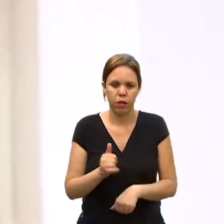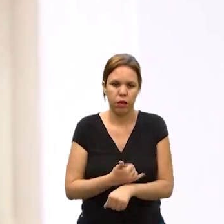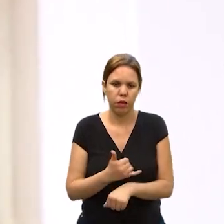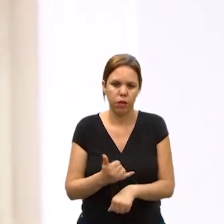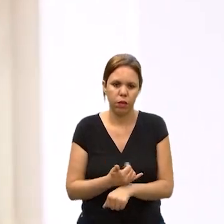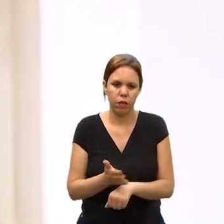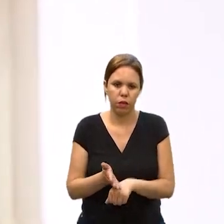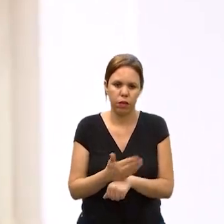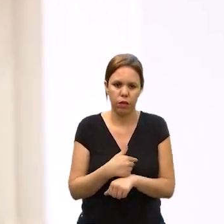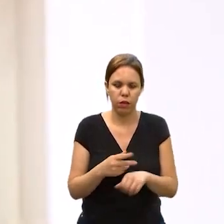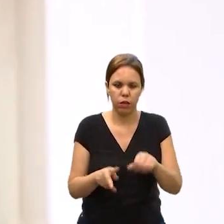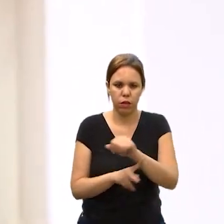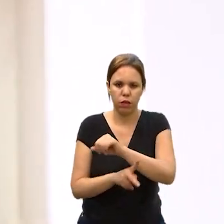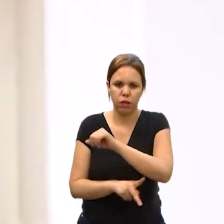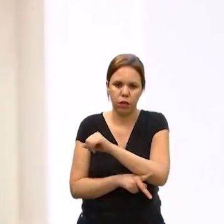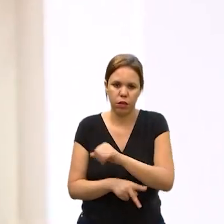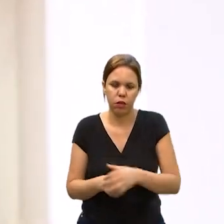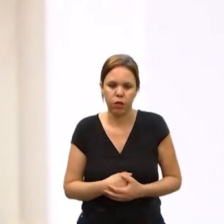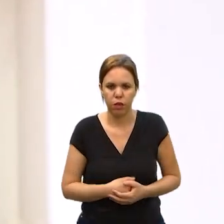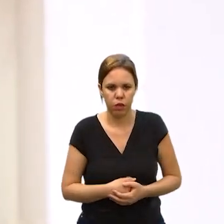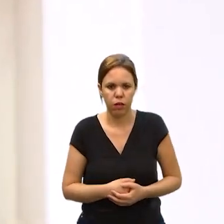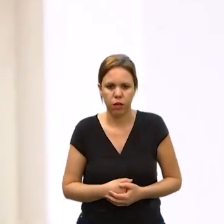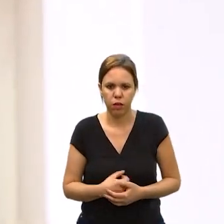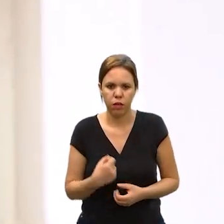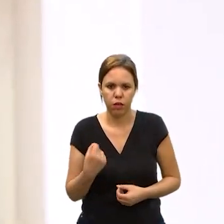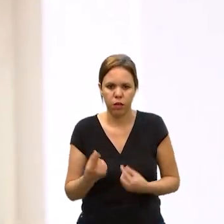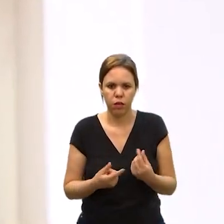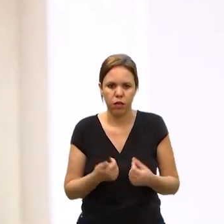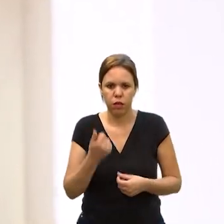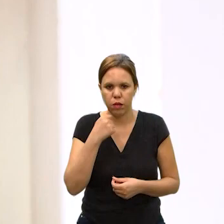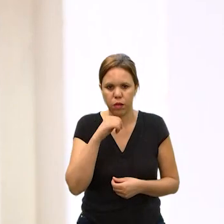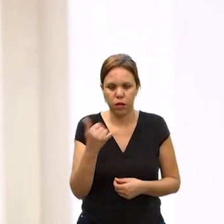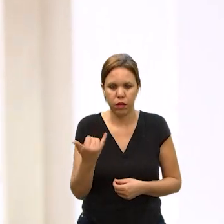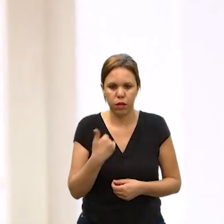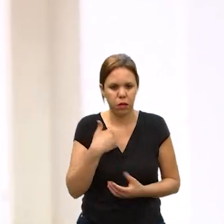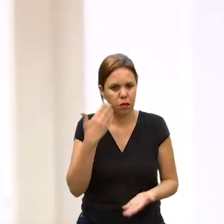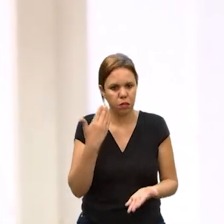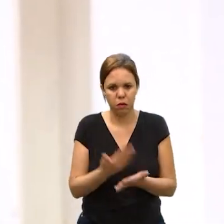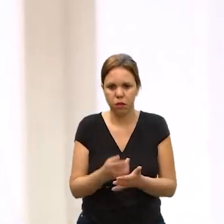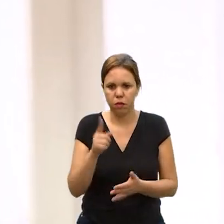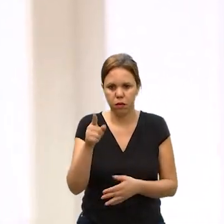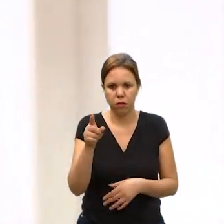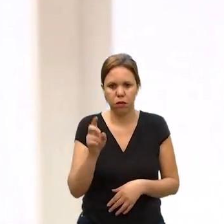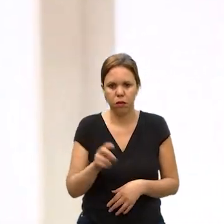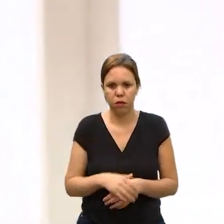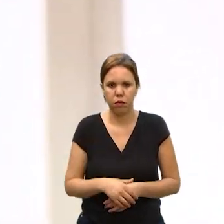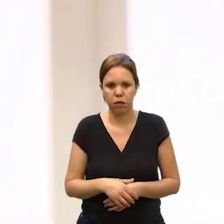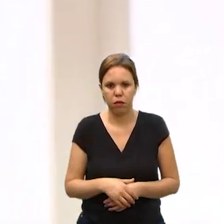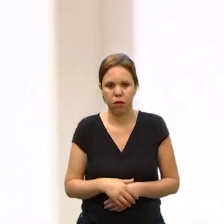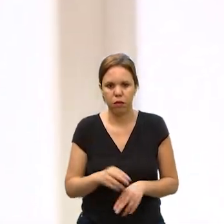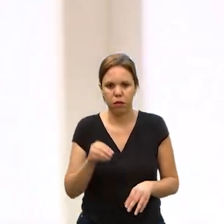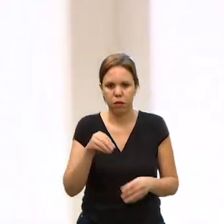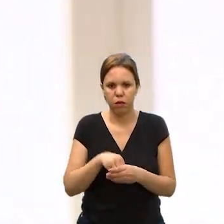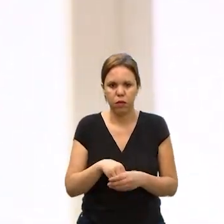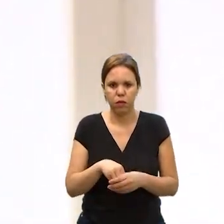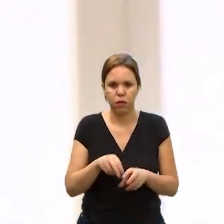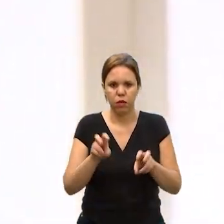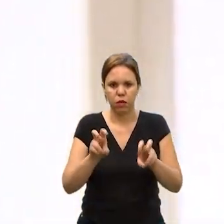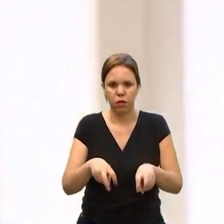a Jaguariúna, antes do pedágio. Então, algumas mães dizem assim para mim: eu não acredito que você vai sentada no chão da van,